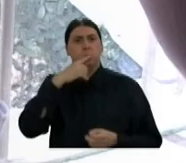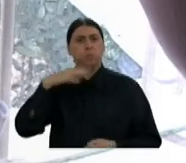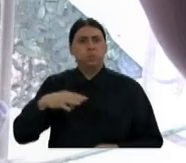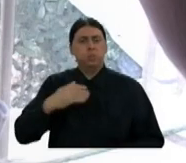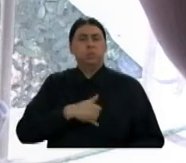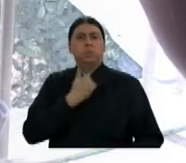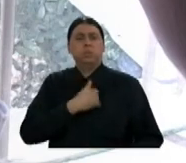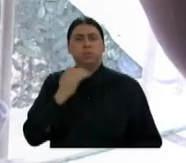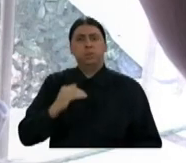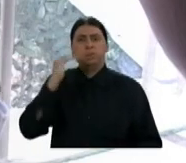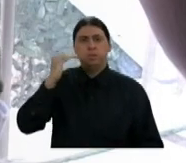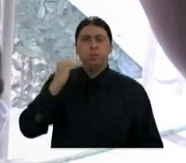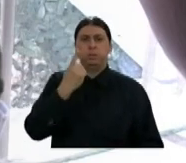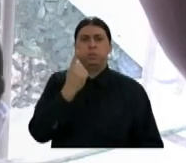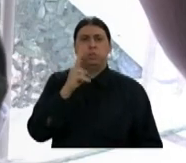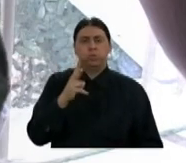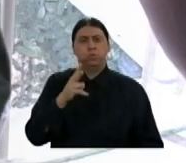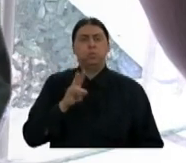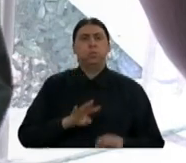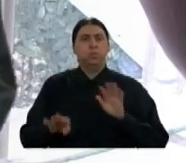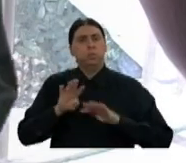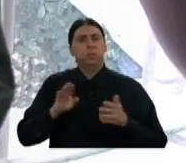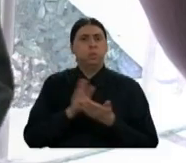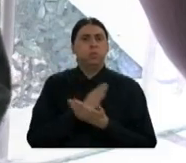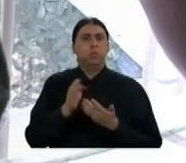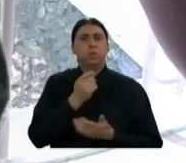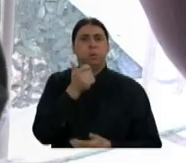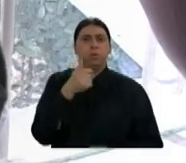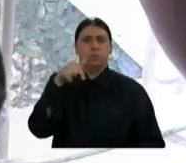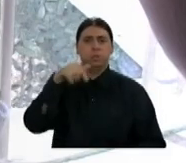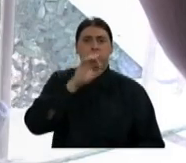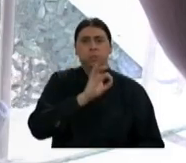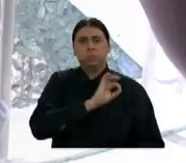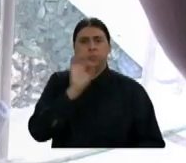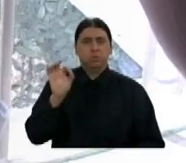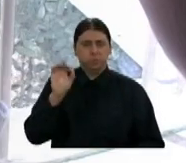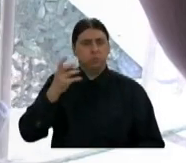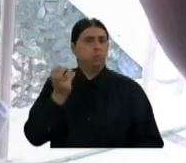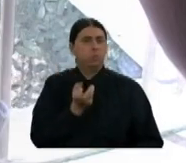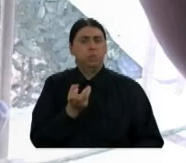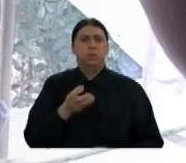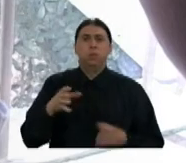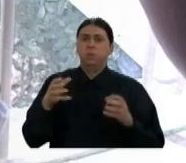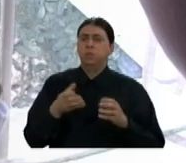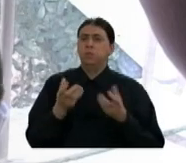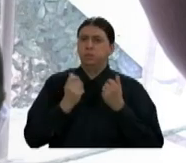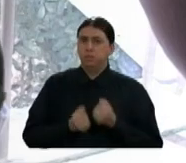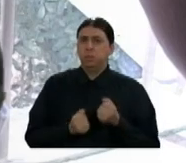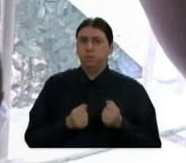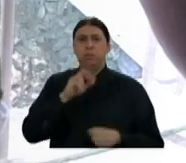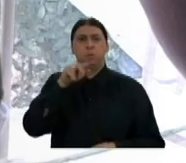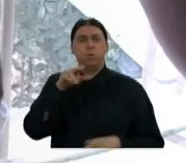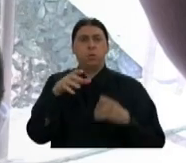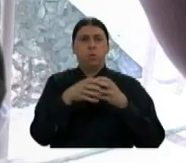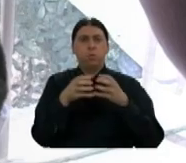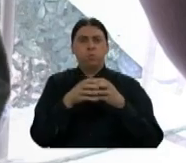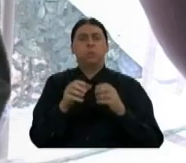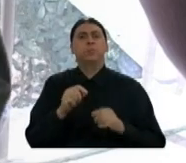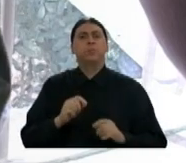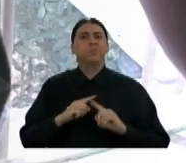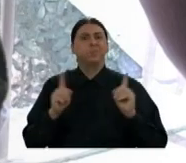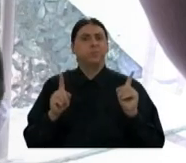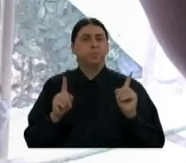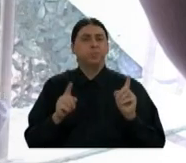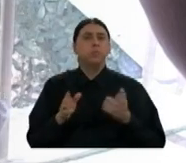crianças acima de 12 anos e quase 70% opção por não aceitar grupos de irmãos além